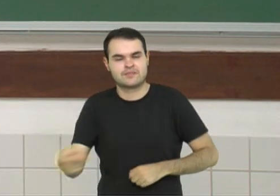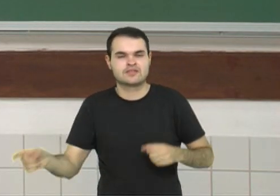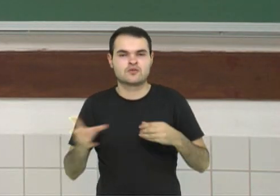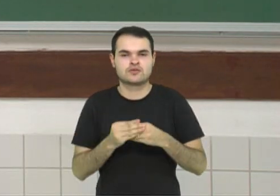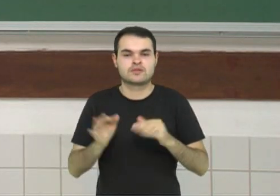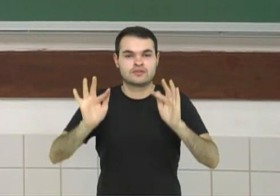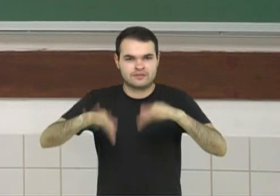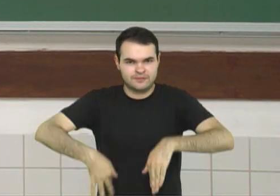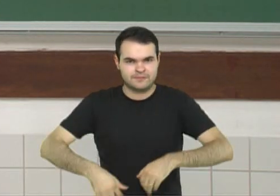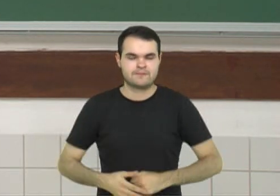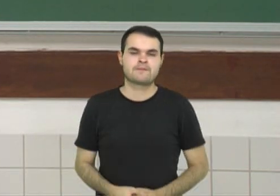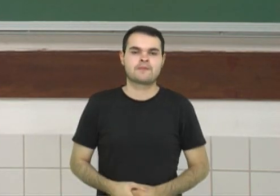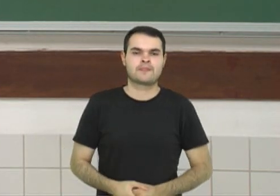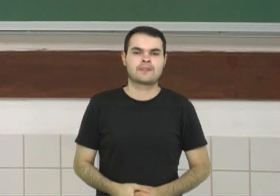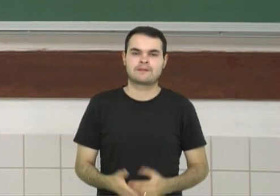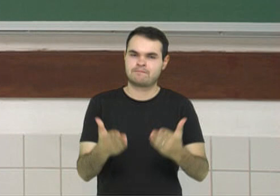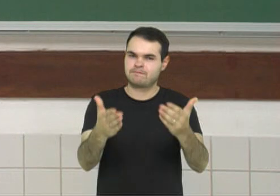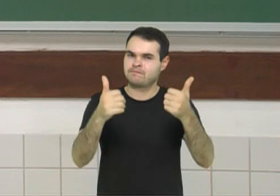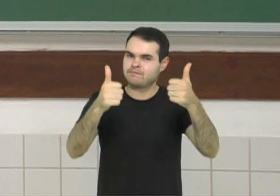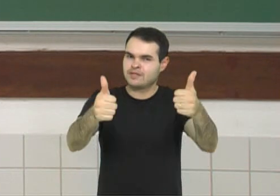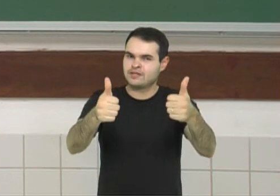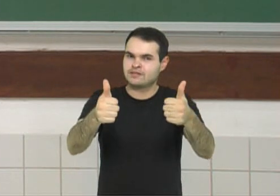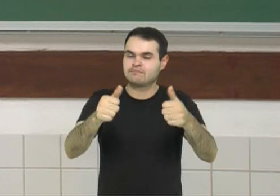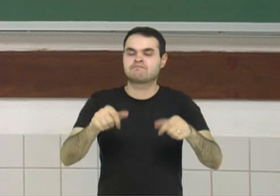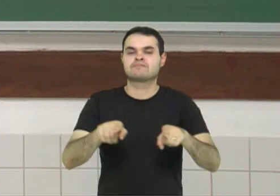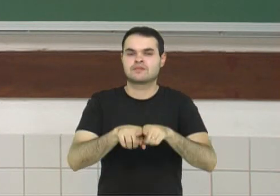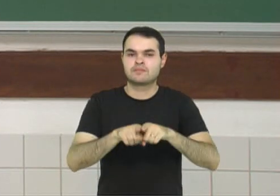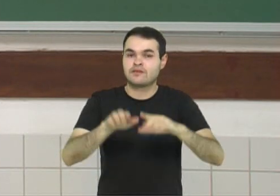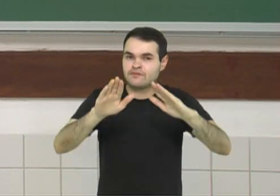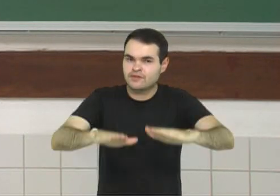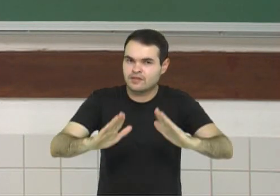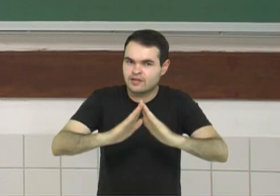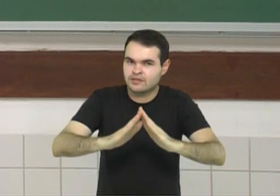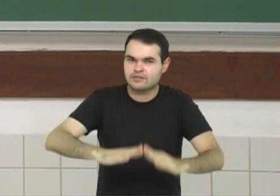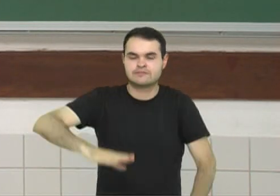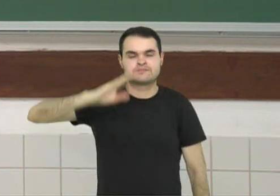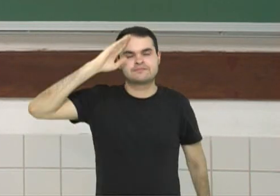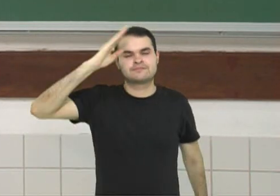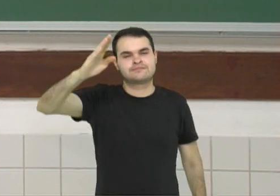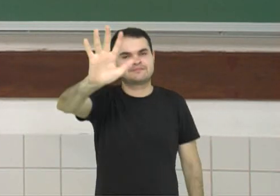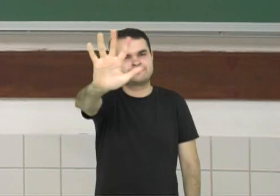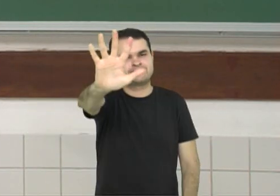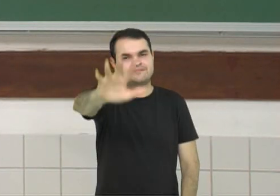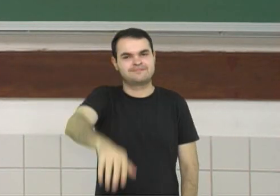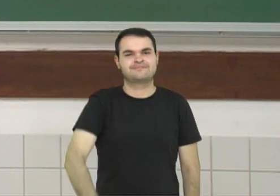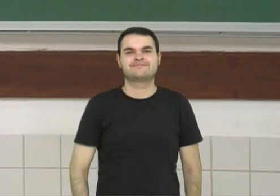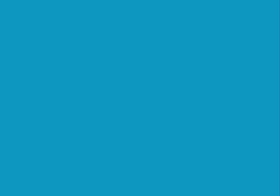Conhecimento. Fique bem e, se possível, fique em casa. Tchau, gente!